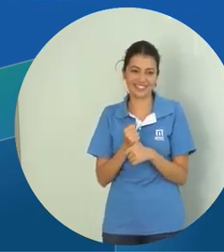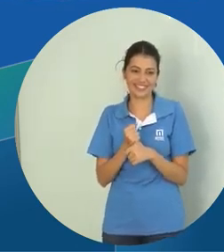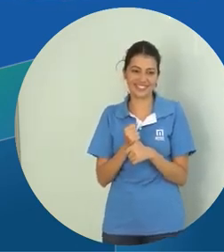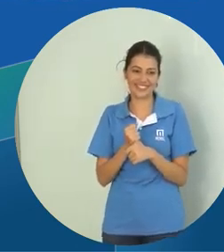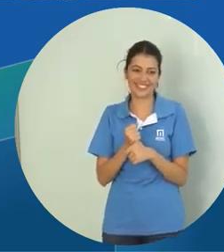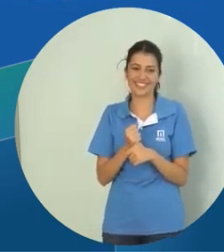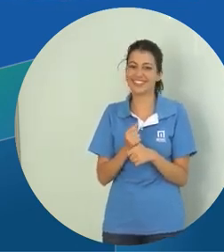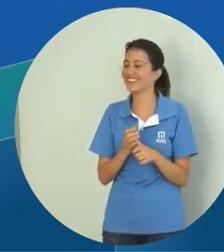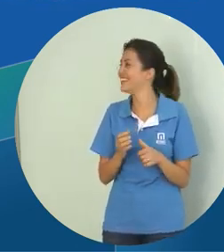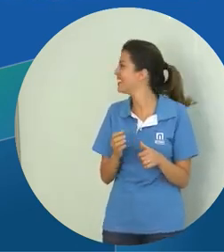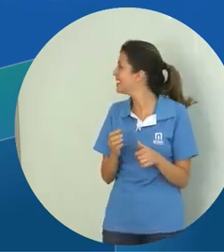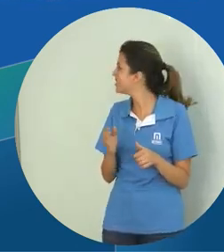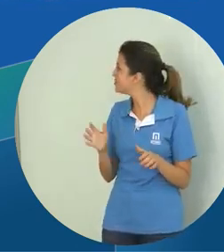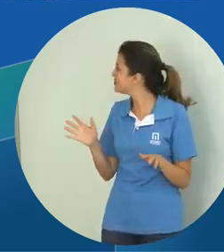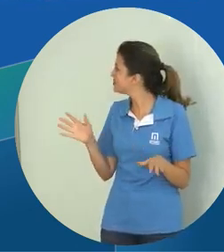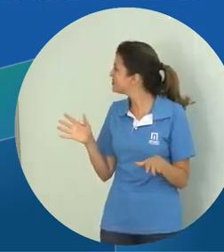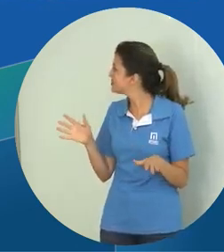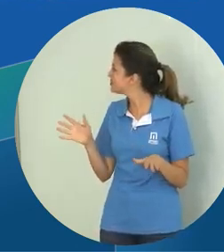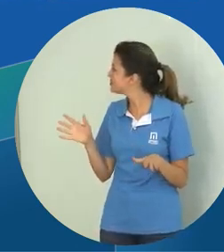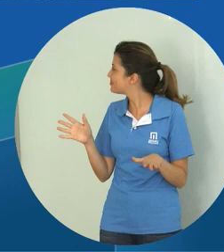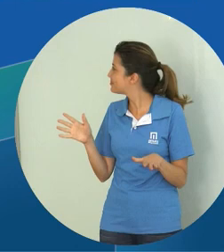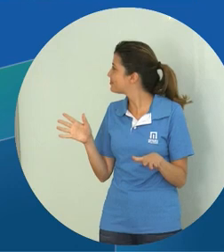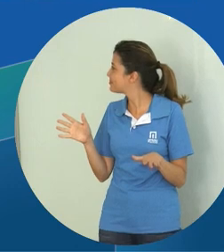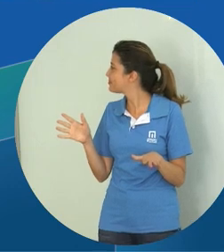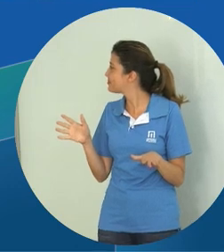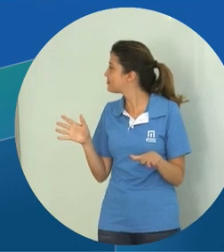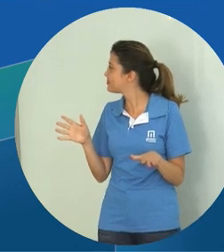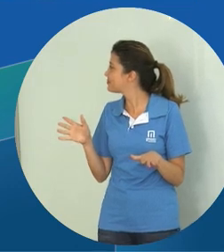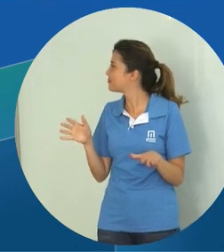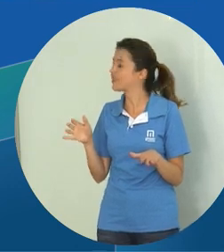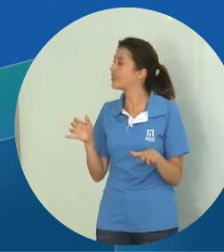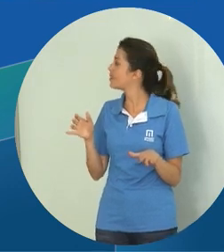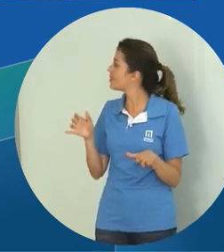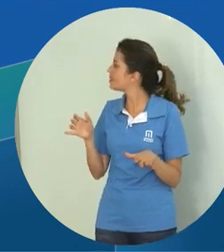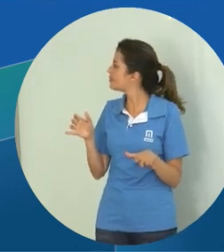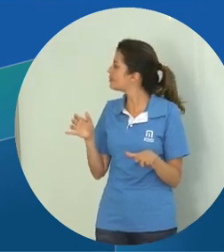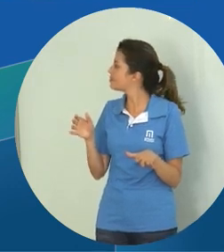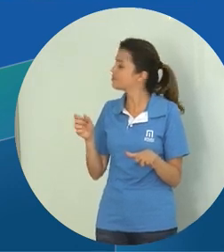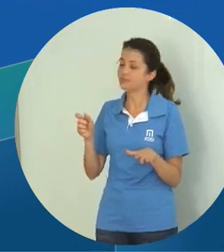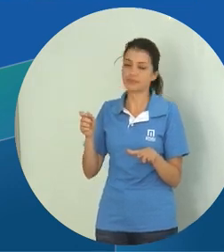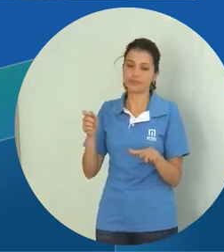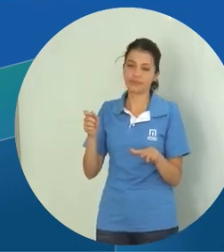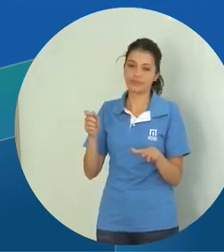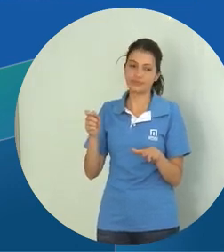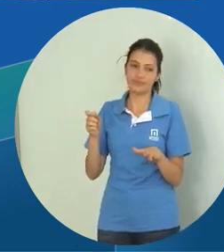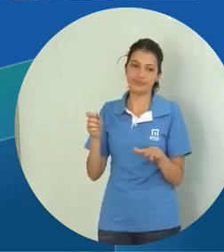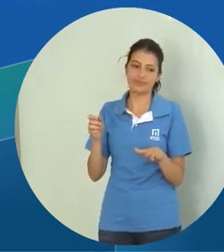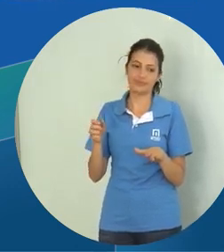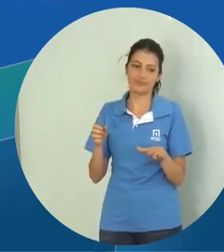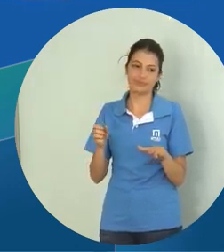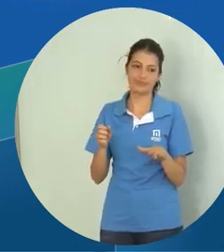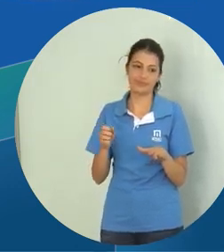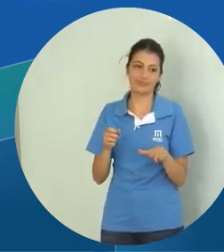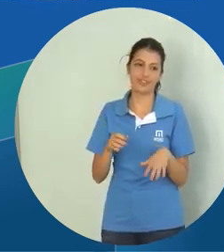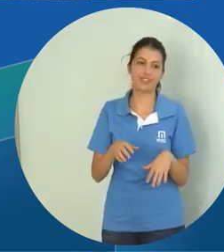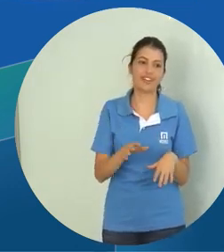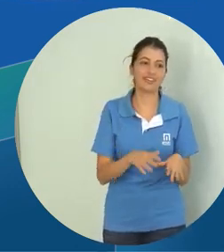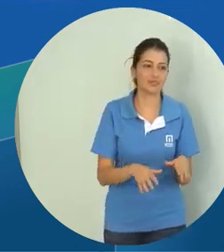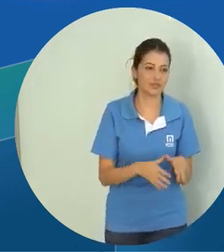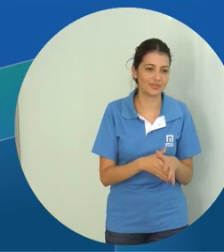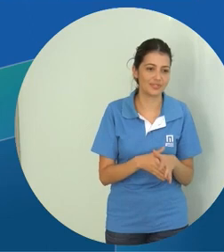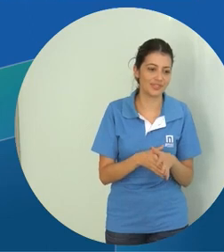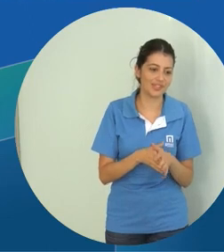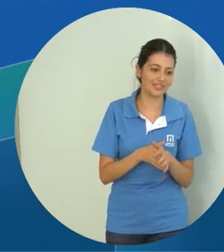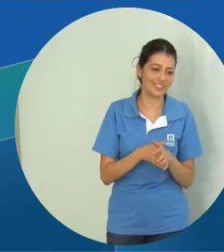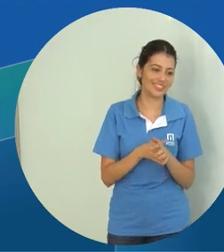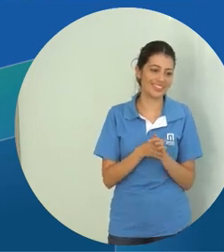piezômetro para que não passasse corrente de água por ele. Então, atualmente, o pessoal usa muito a calda de cimento, só